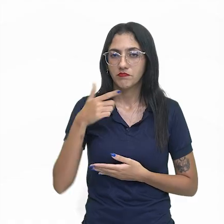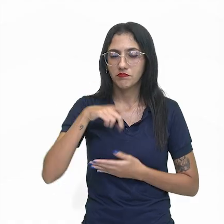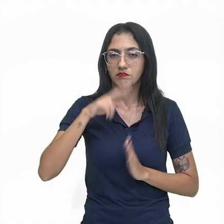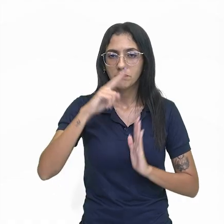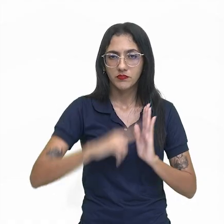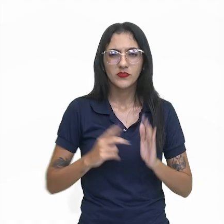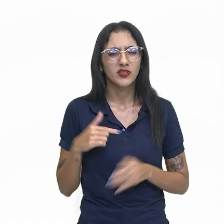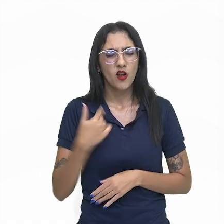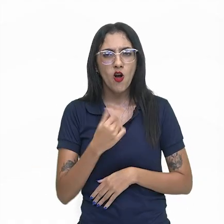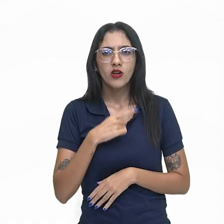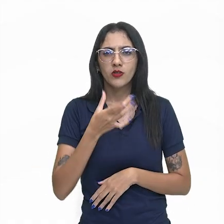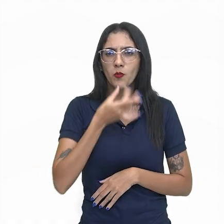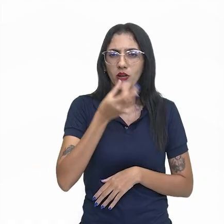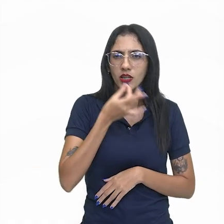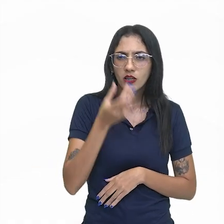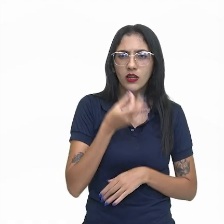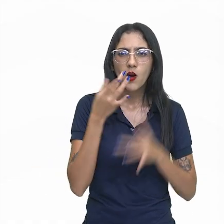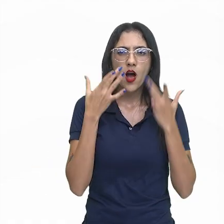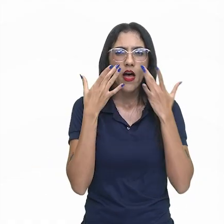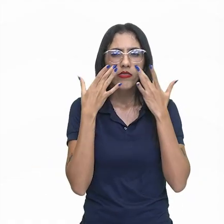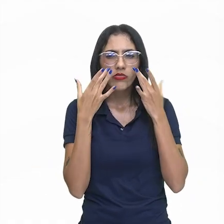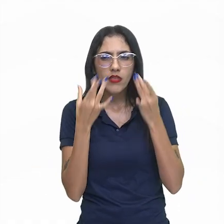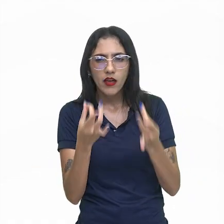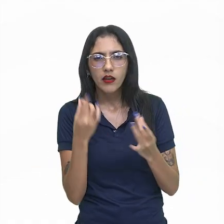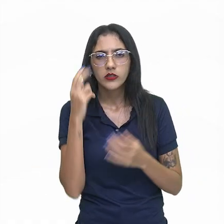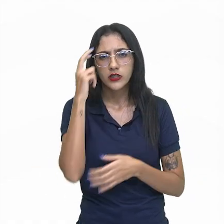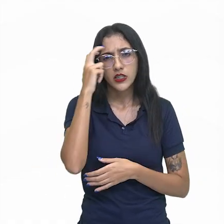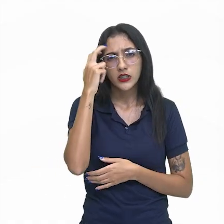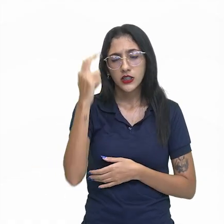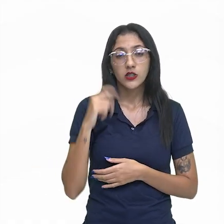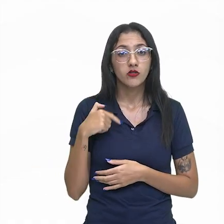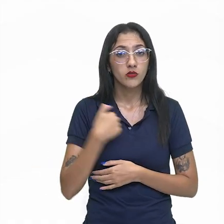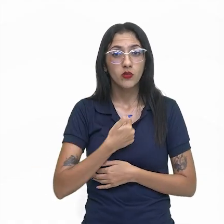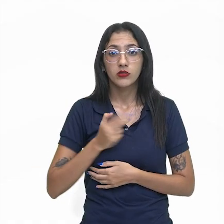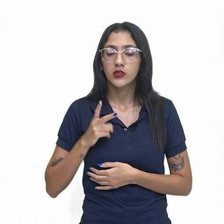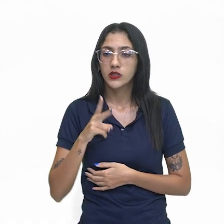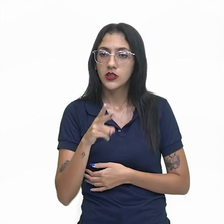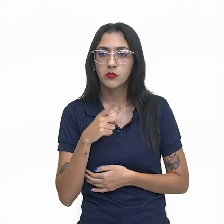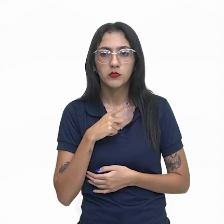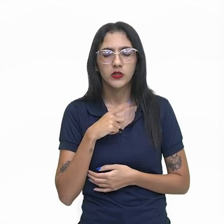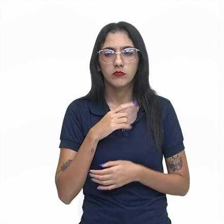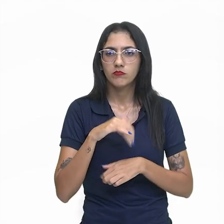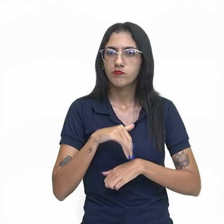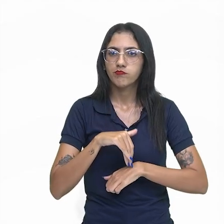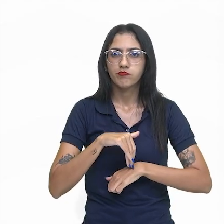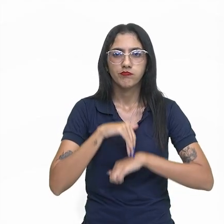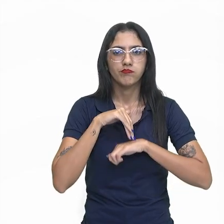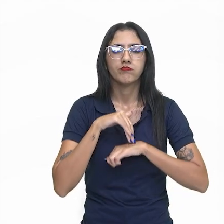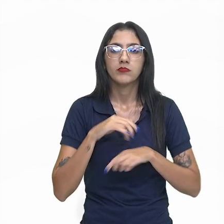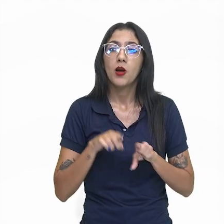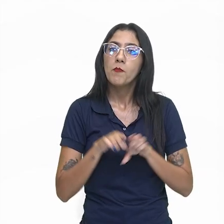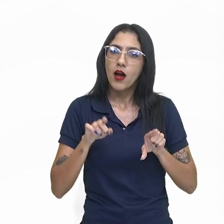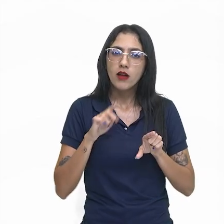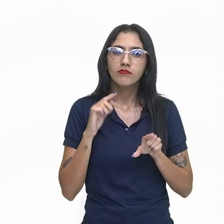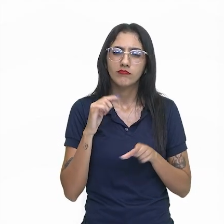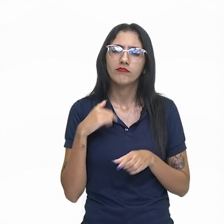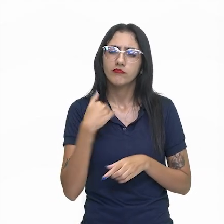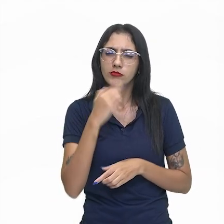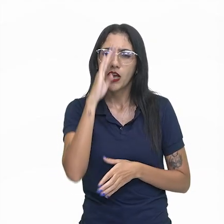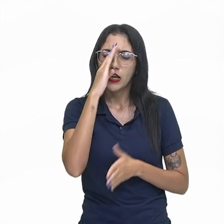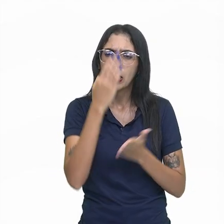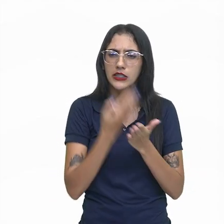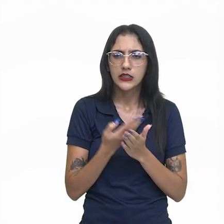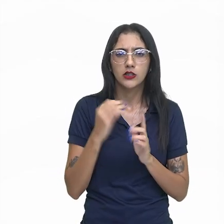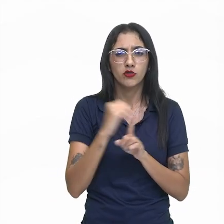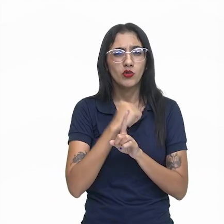críticos, atentos, lúcidos e estamos todos estupefatos, lógico. Acreditávamos que a sociedade